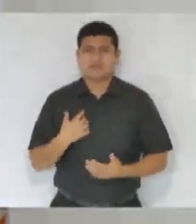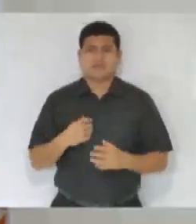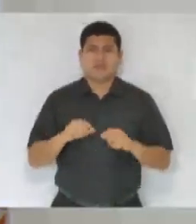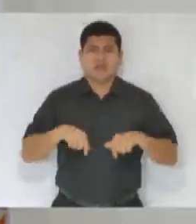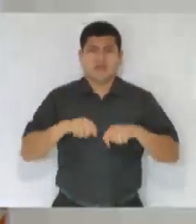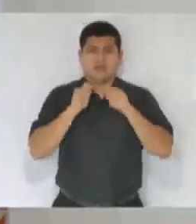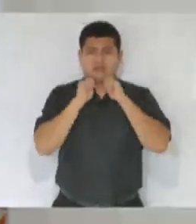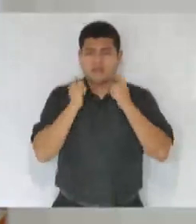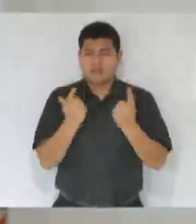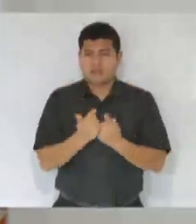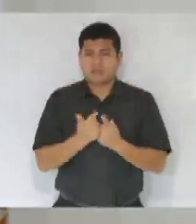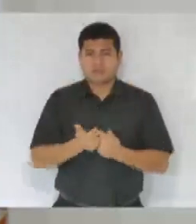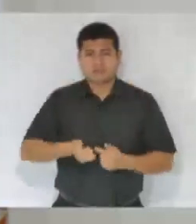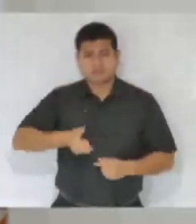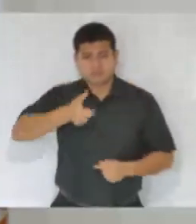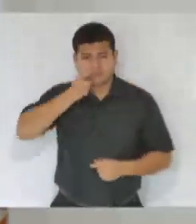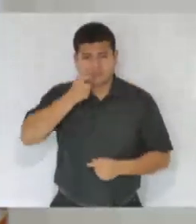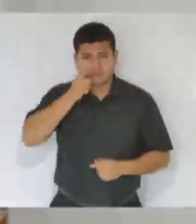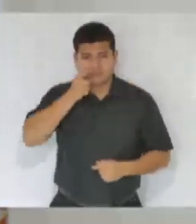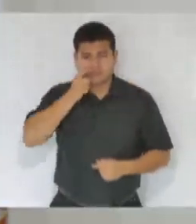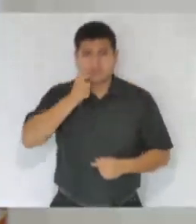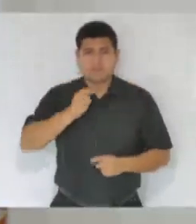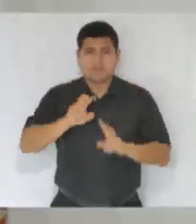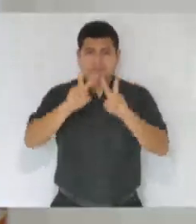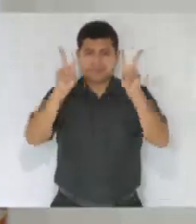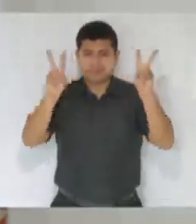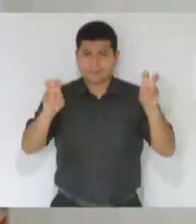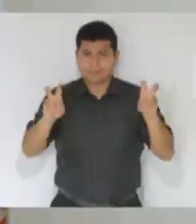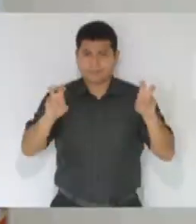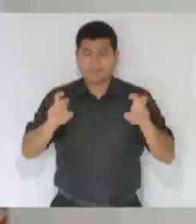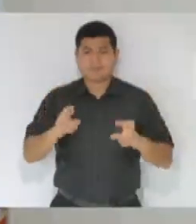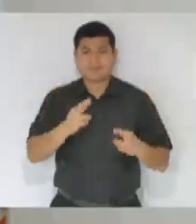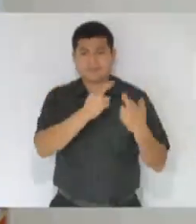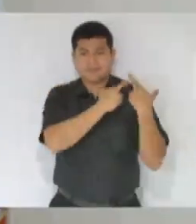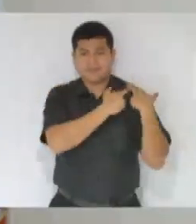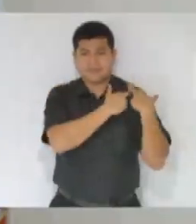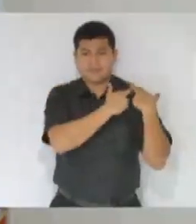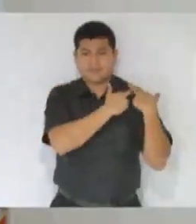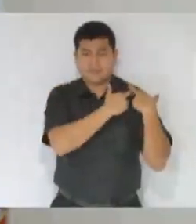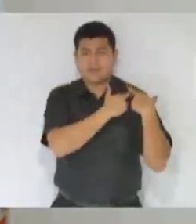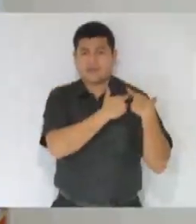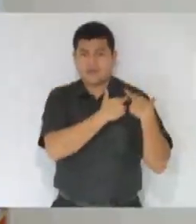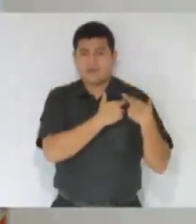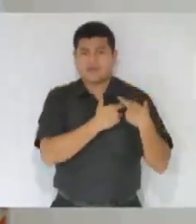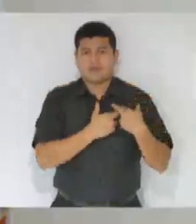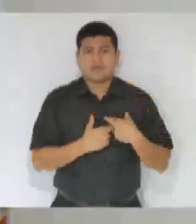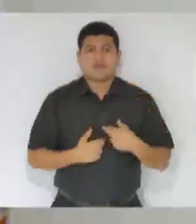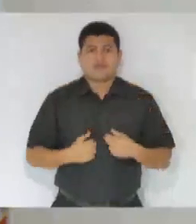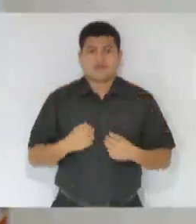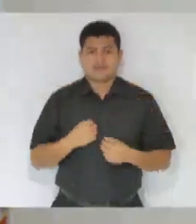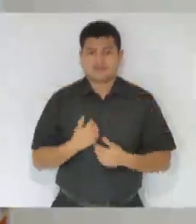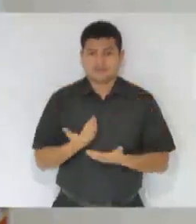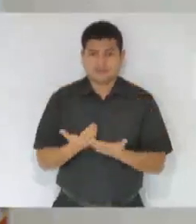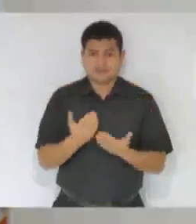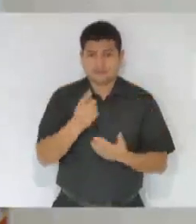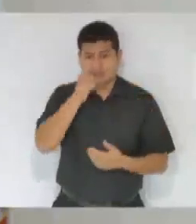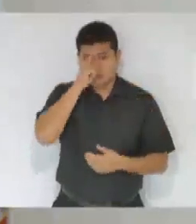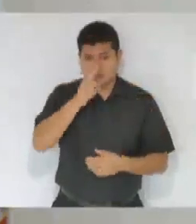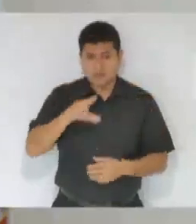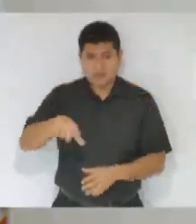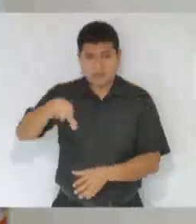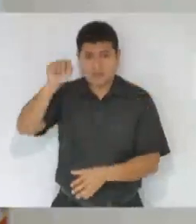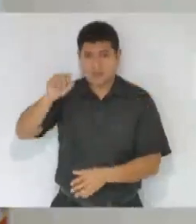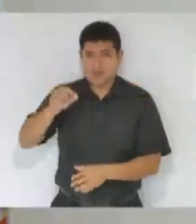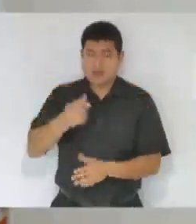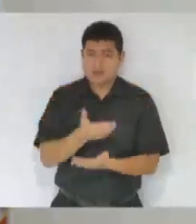para acompanharmos este assunto com responsabilidade que nos foi dada nas urnas. Já passou